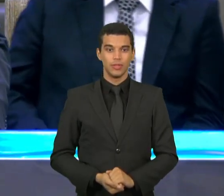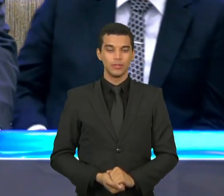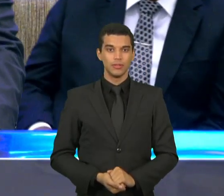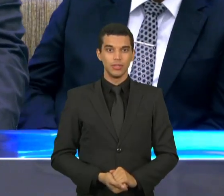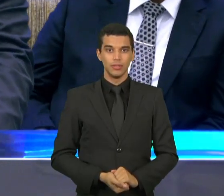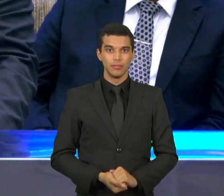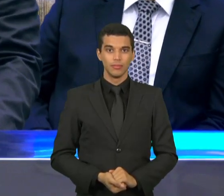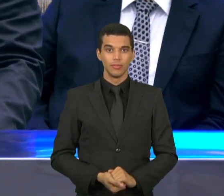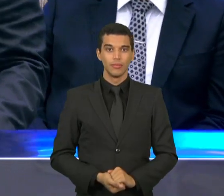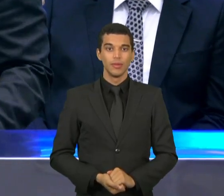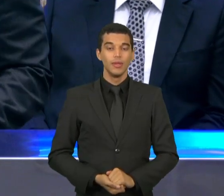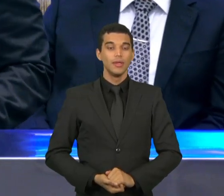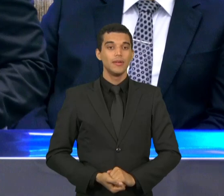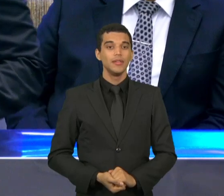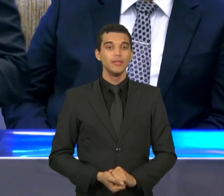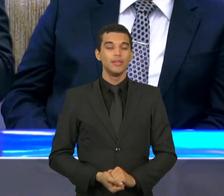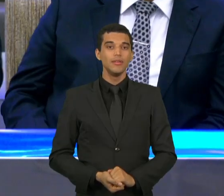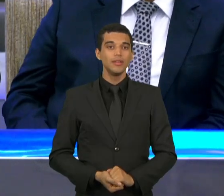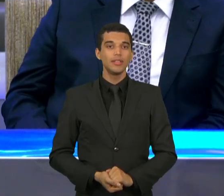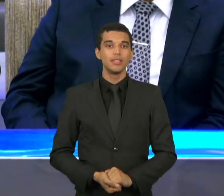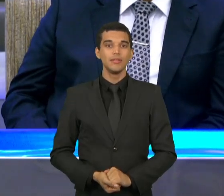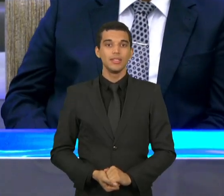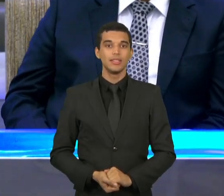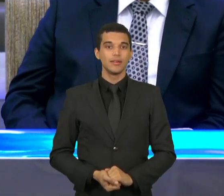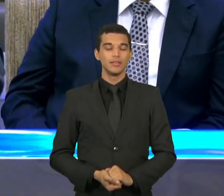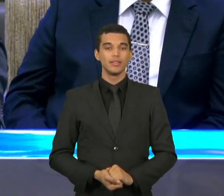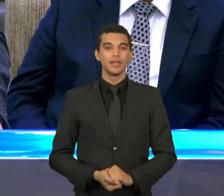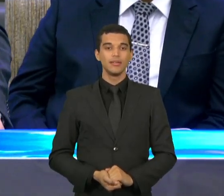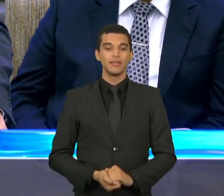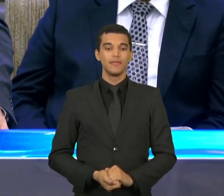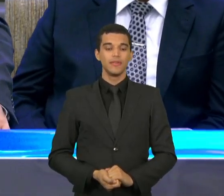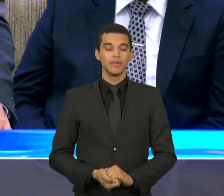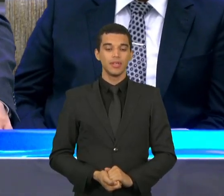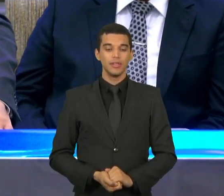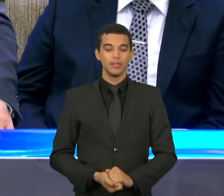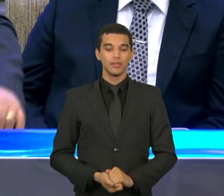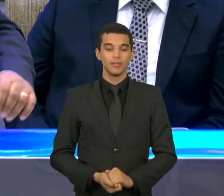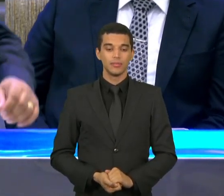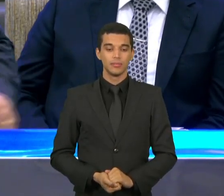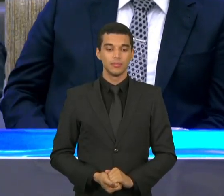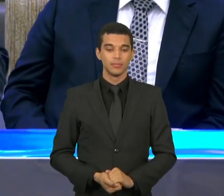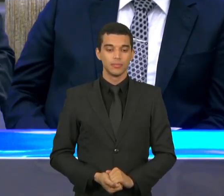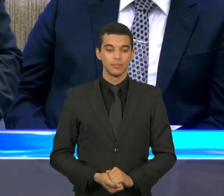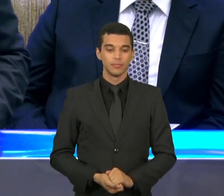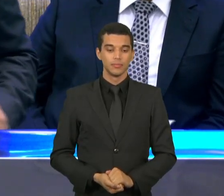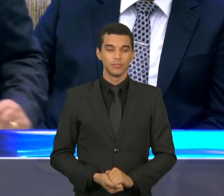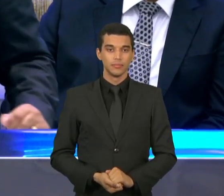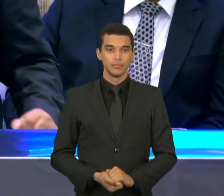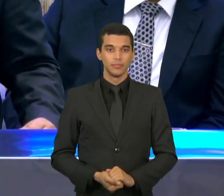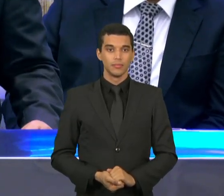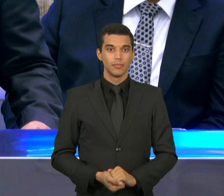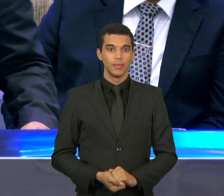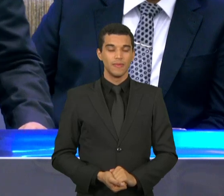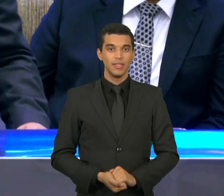Queridos, deixa eu te dar uma boa notícia esta noite. O Deus vivo,